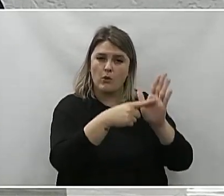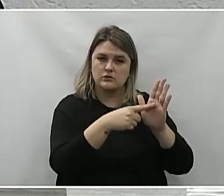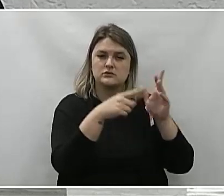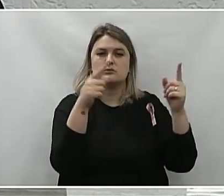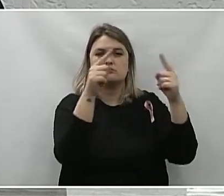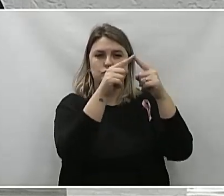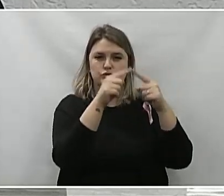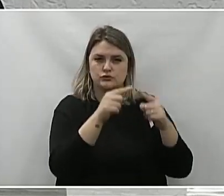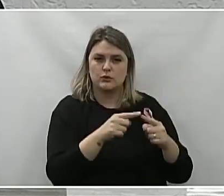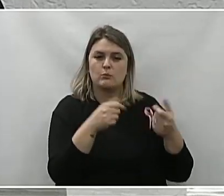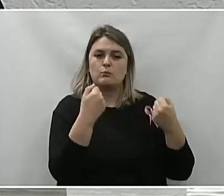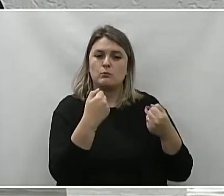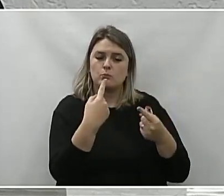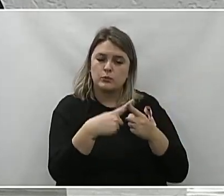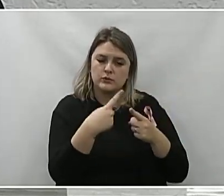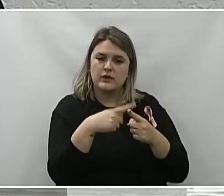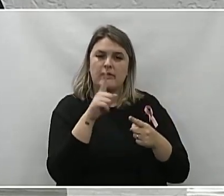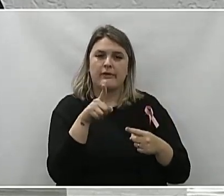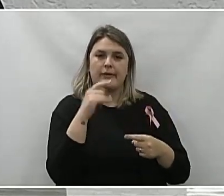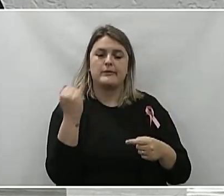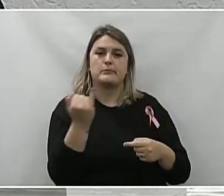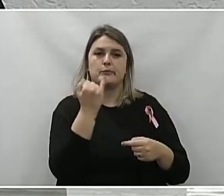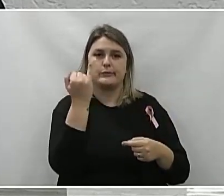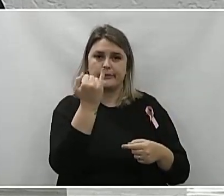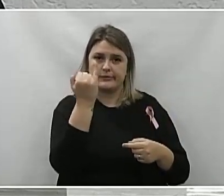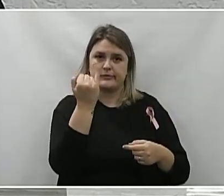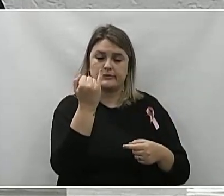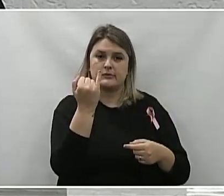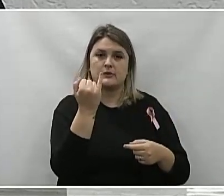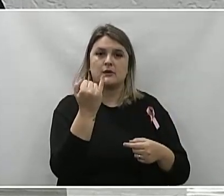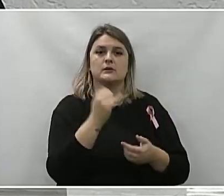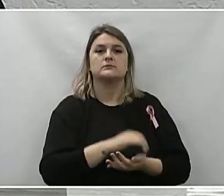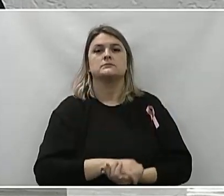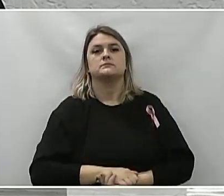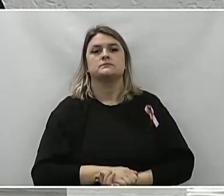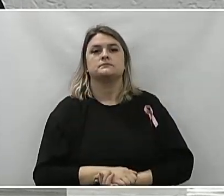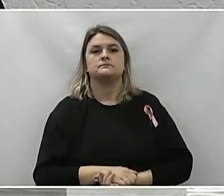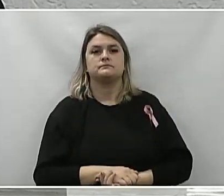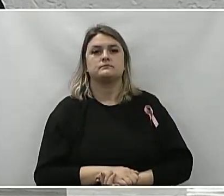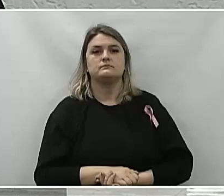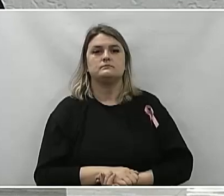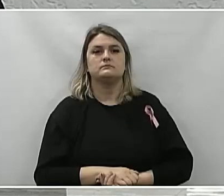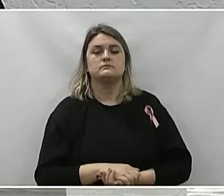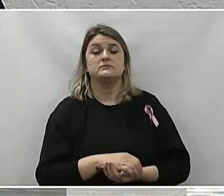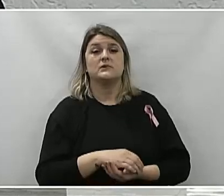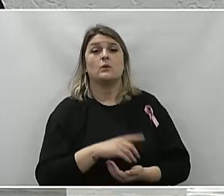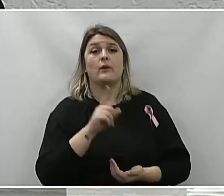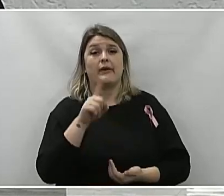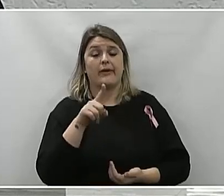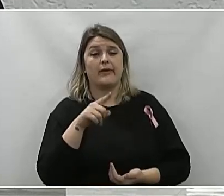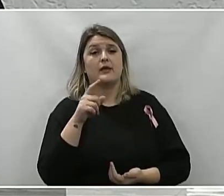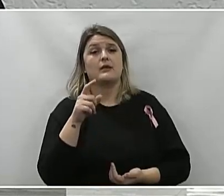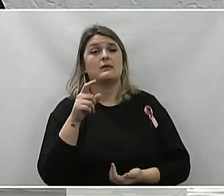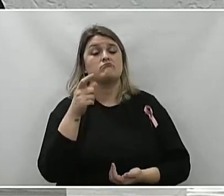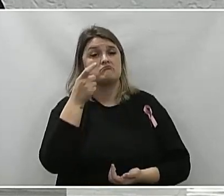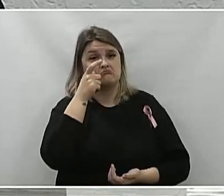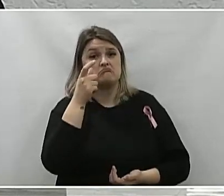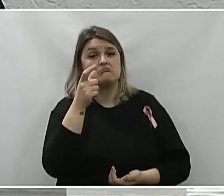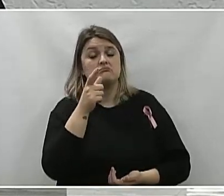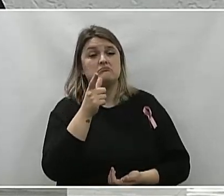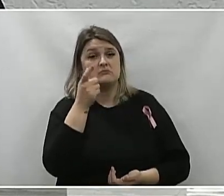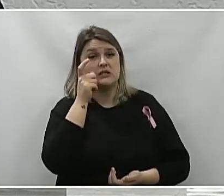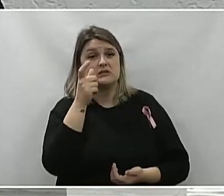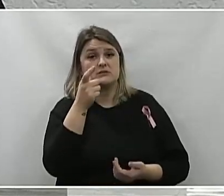que embasam a iniciativa e demonstrando o seu relevante e interesse público